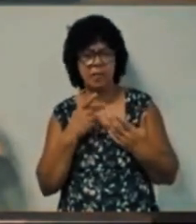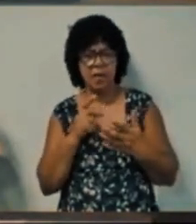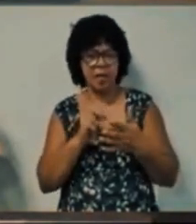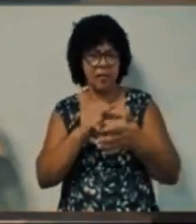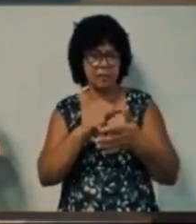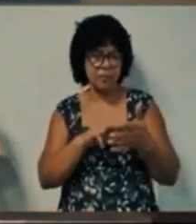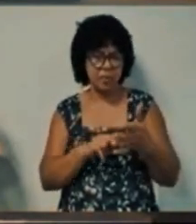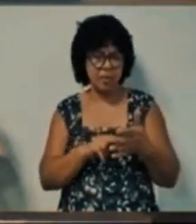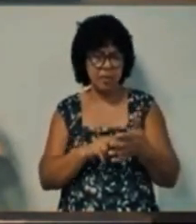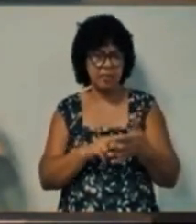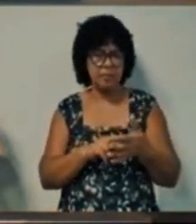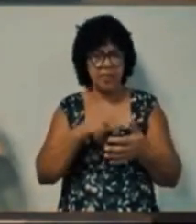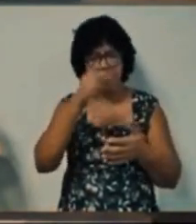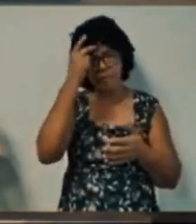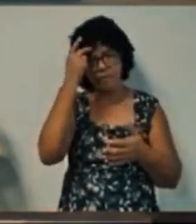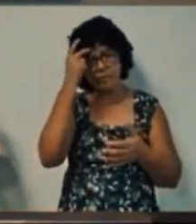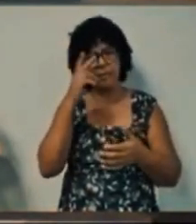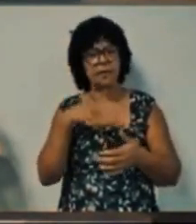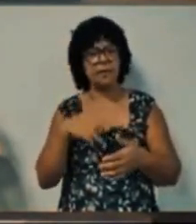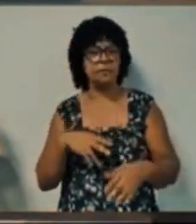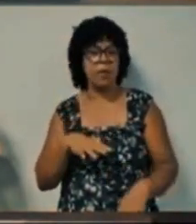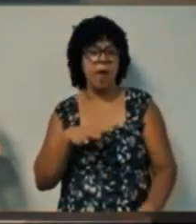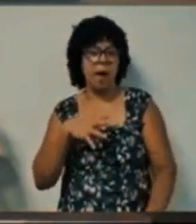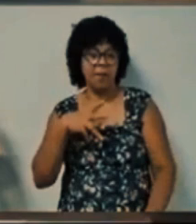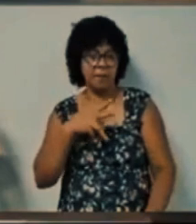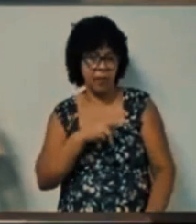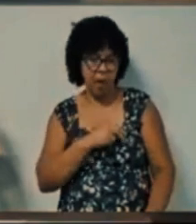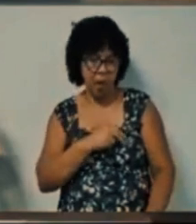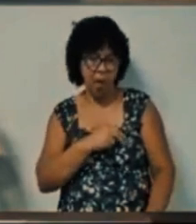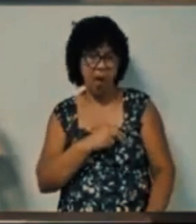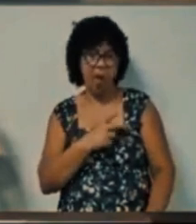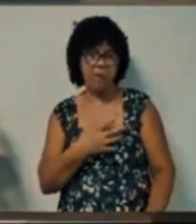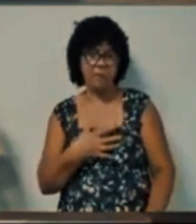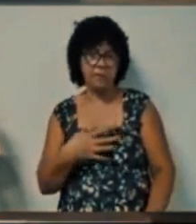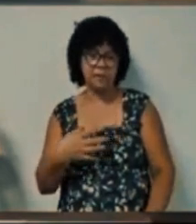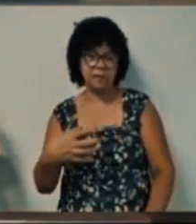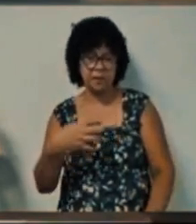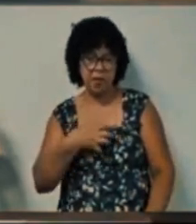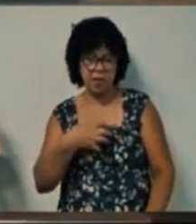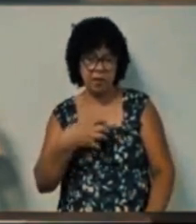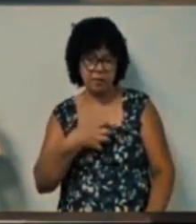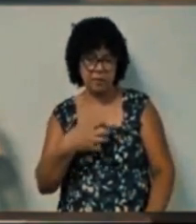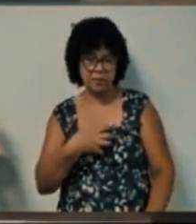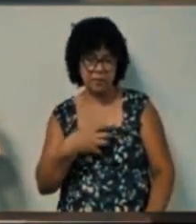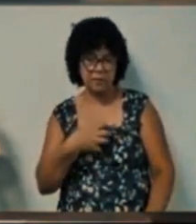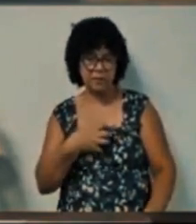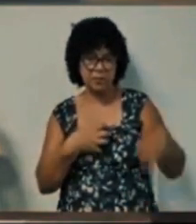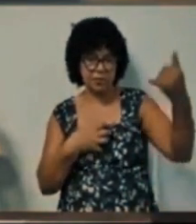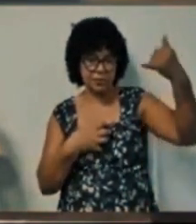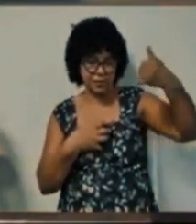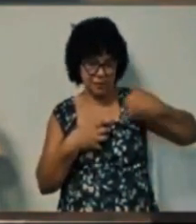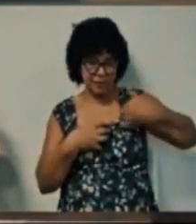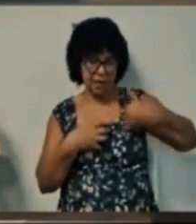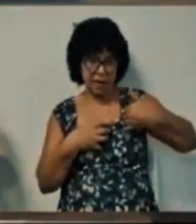assim, eu não sei o que aconteceu. Parece que quando ele lê, isso ganha vida. É claro, porque essa palavra